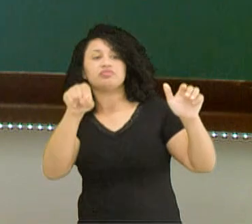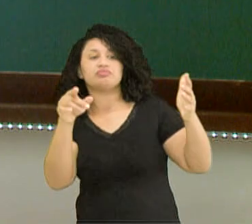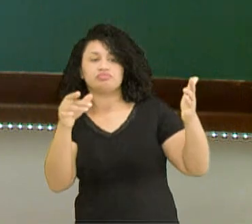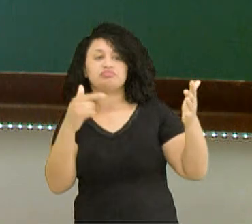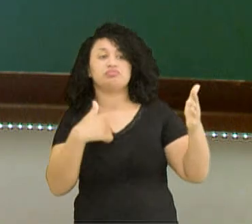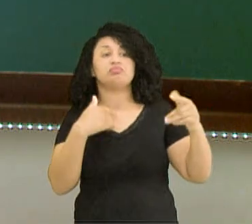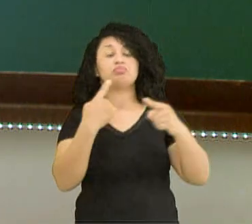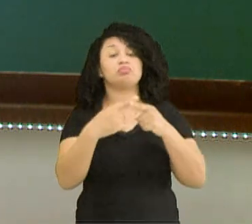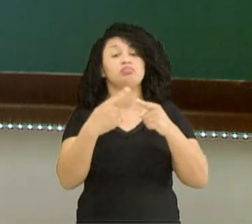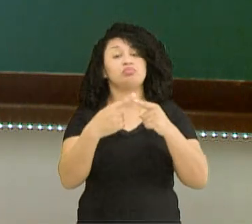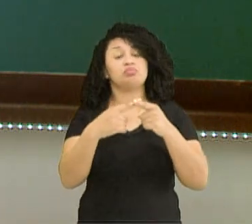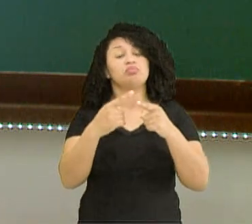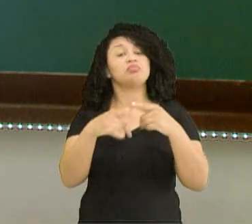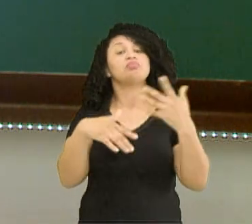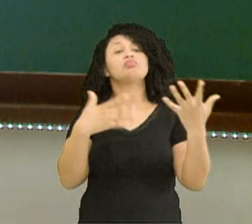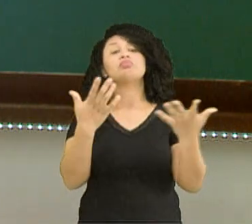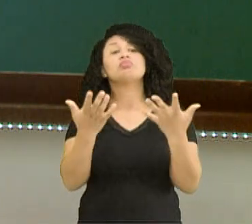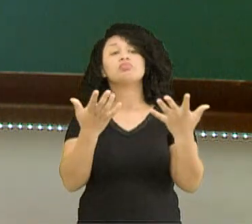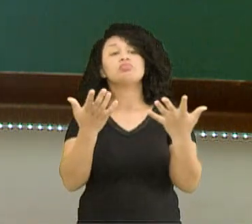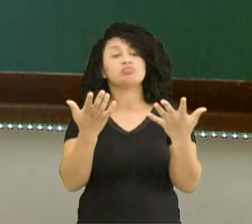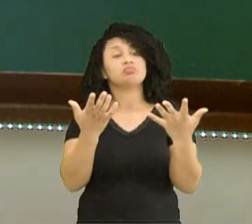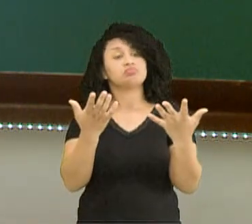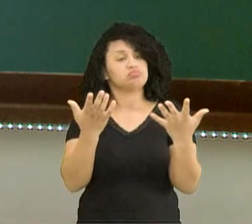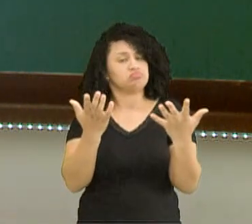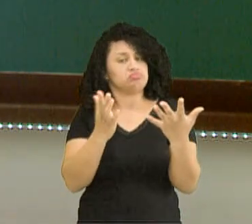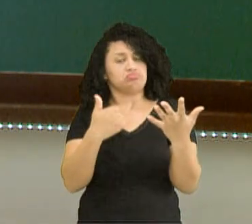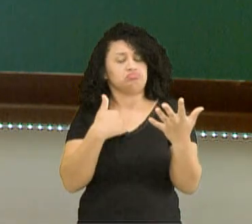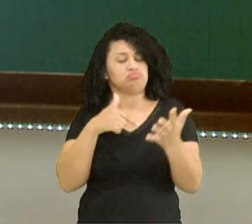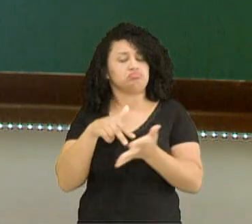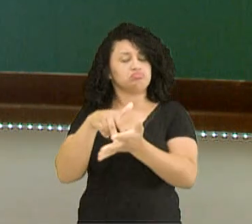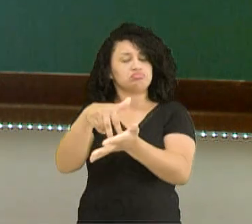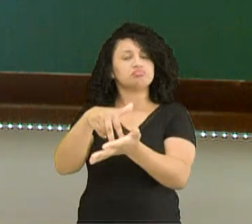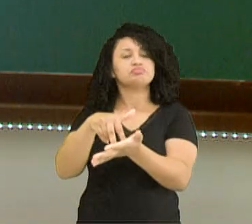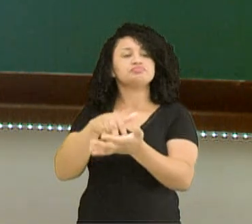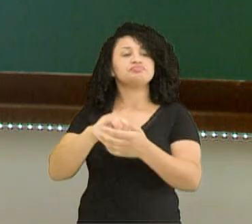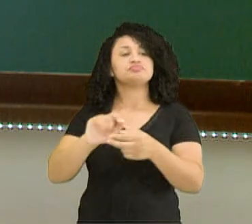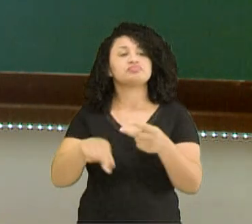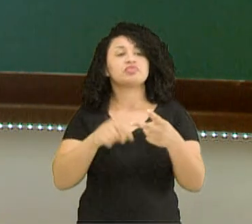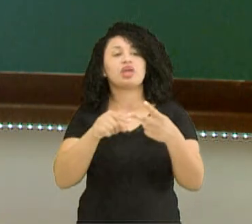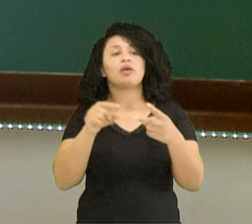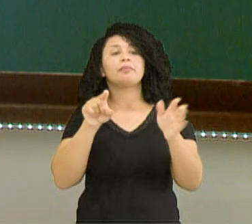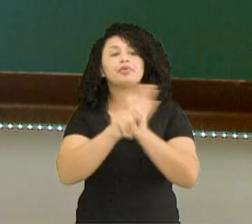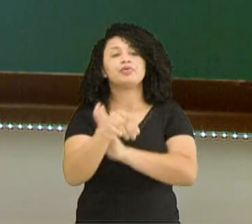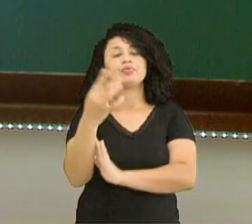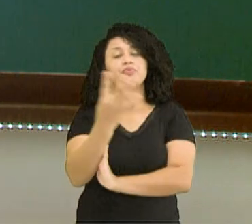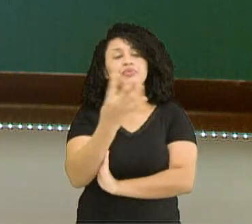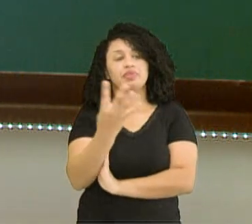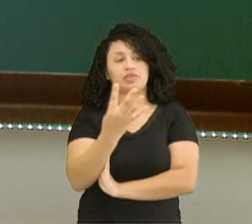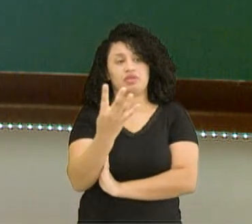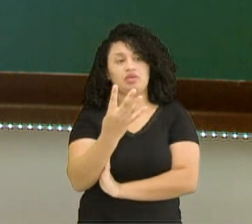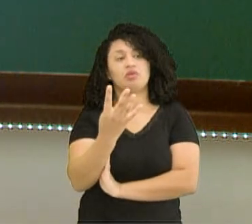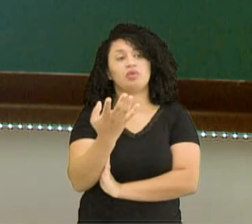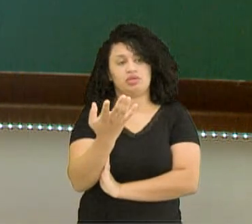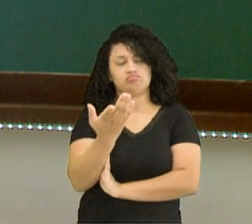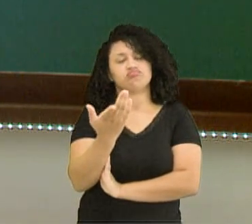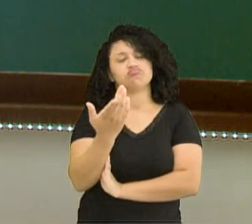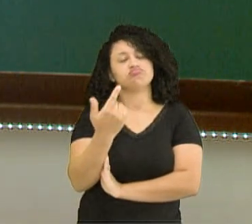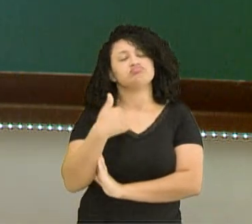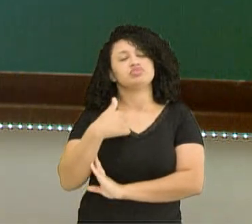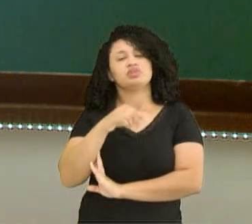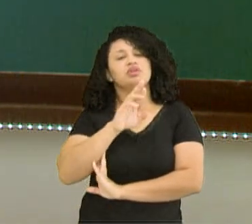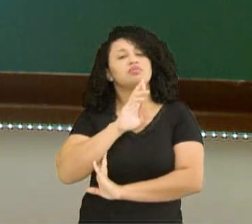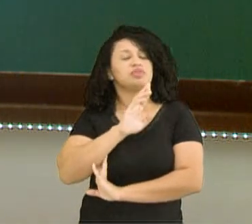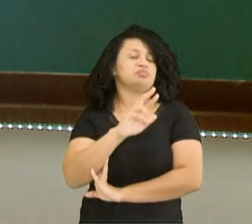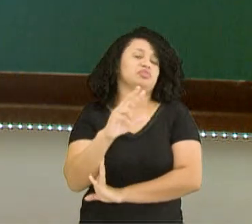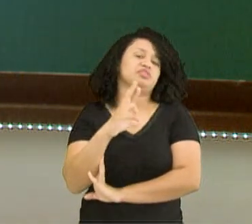tornou? UN Women Goodwill Ambassador. Parei aí, ok. E do you know what is this He for She